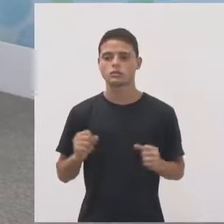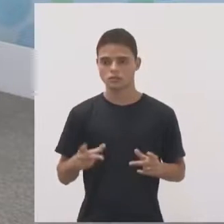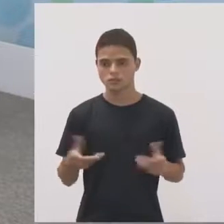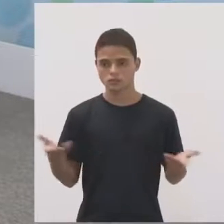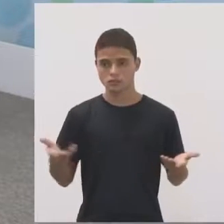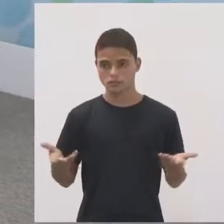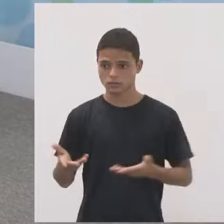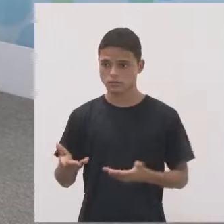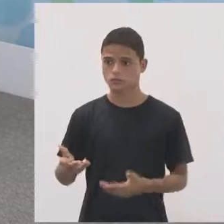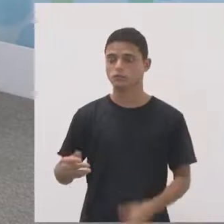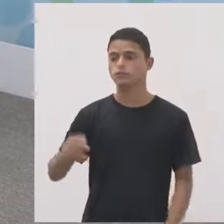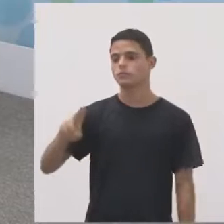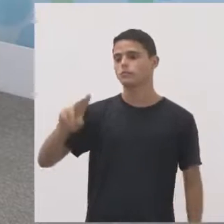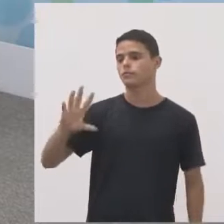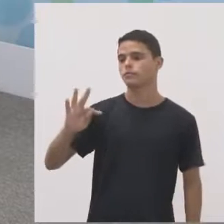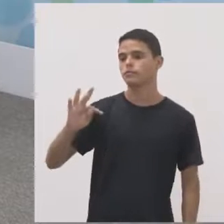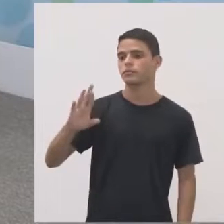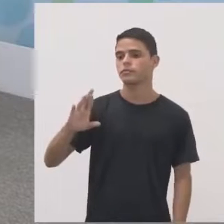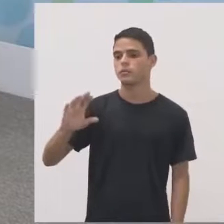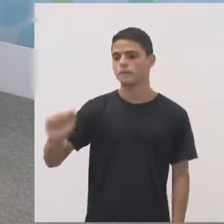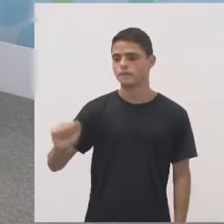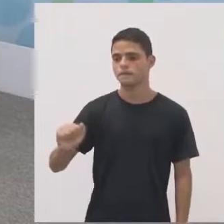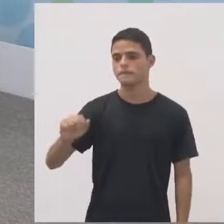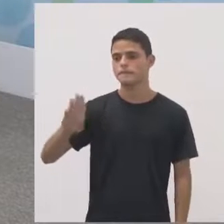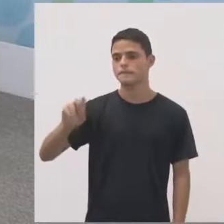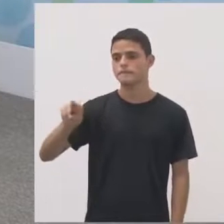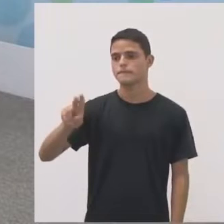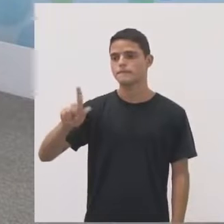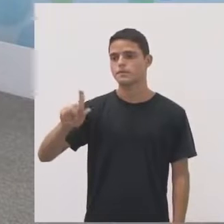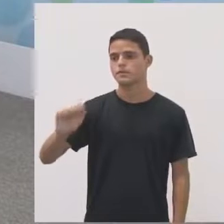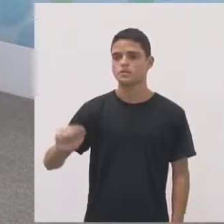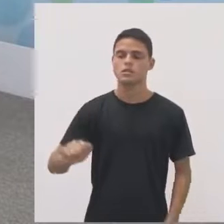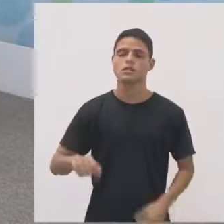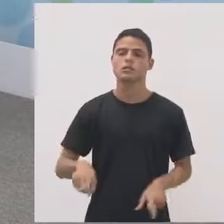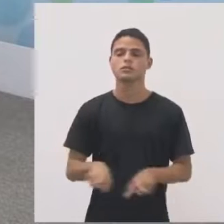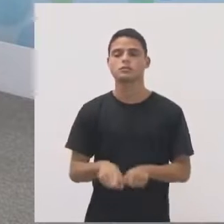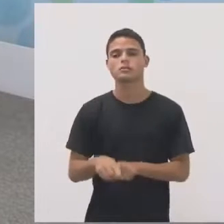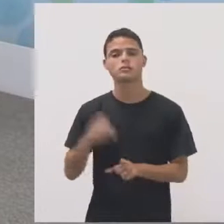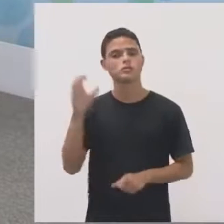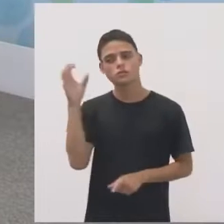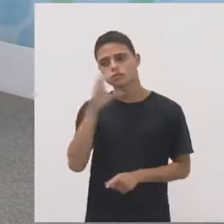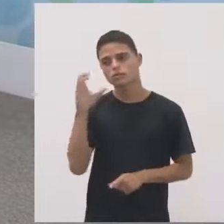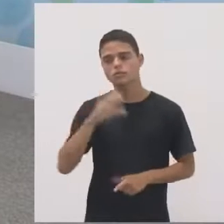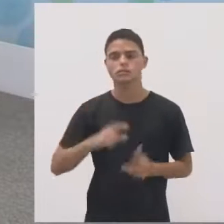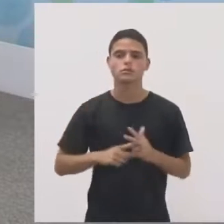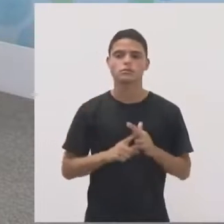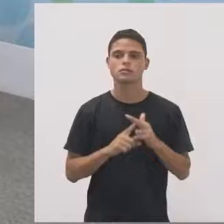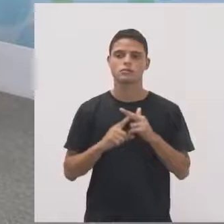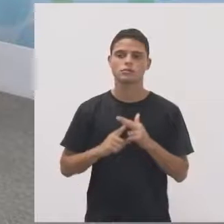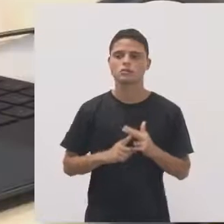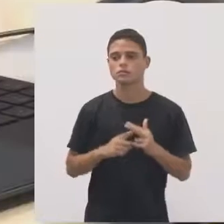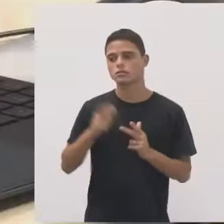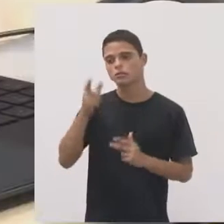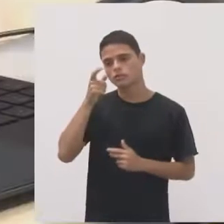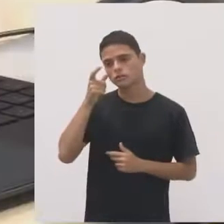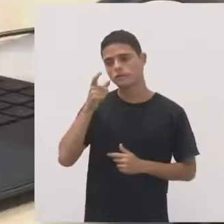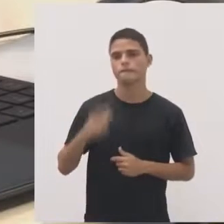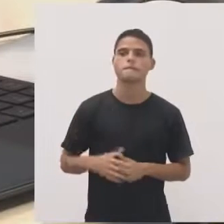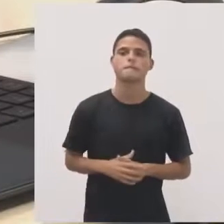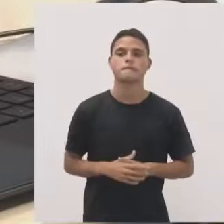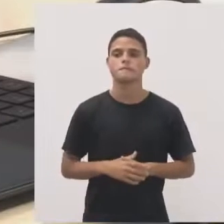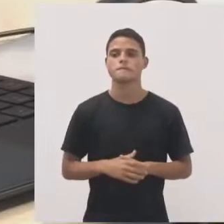um Ultrabook da marca Multilaser, tá bom? Vou falar rapidinho assim a configuração dele, que eu acho interessante falar para